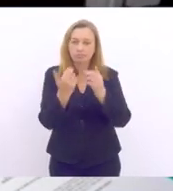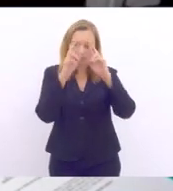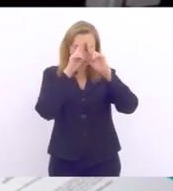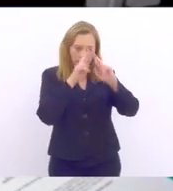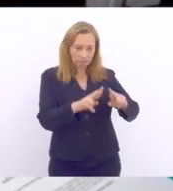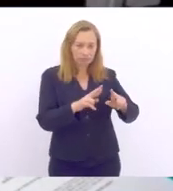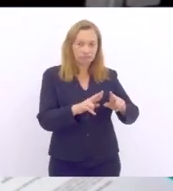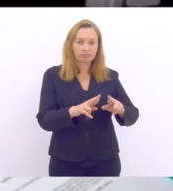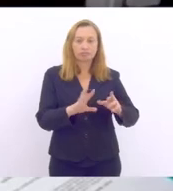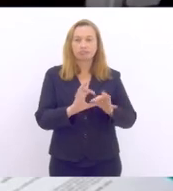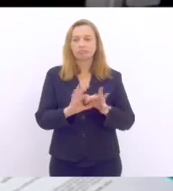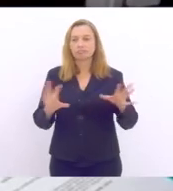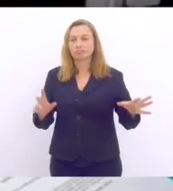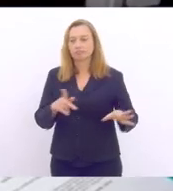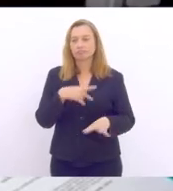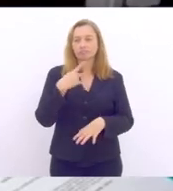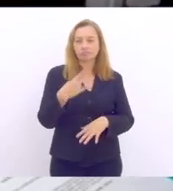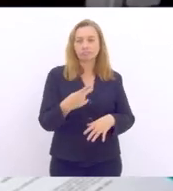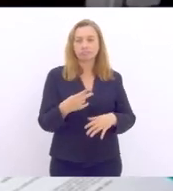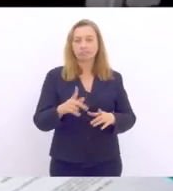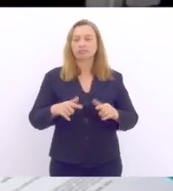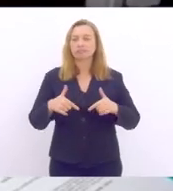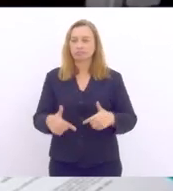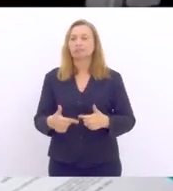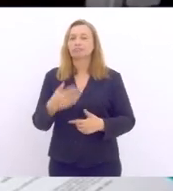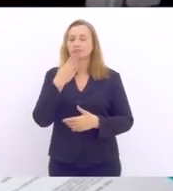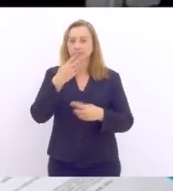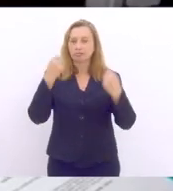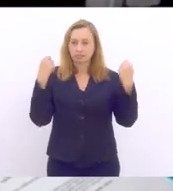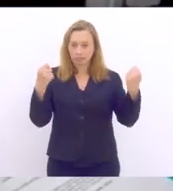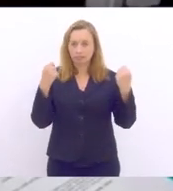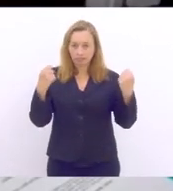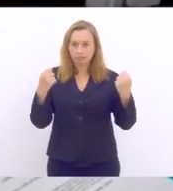livre manifestação das torcidas, sem prévia censura,